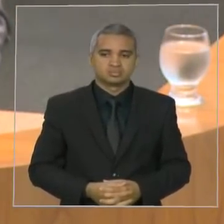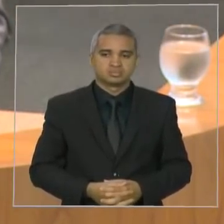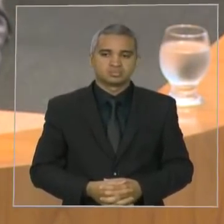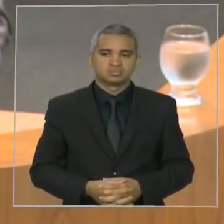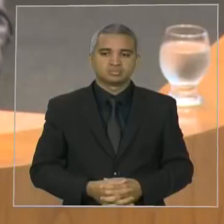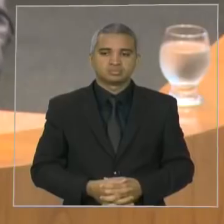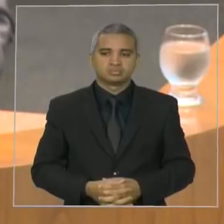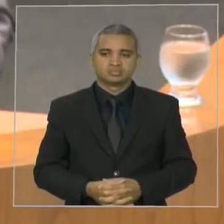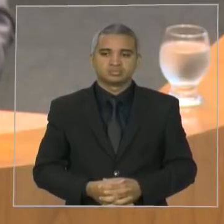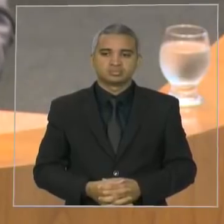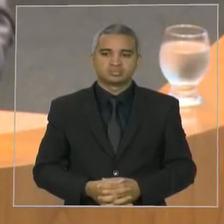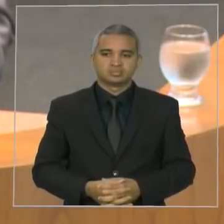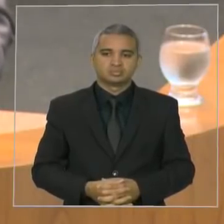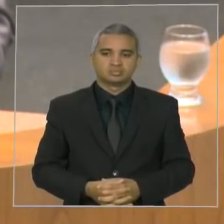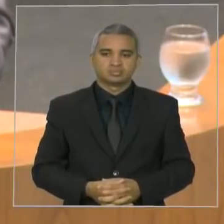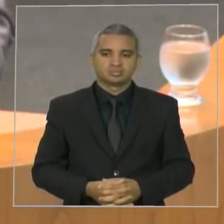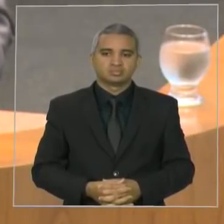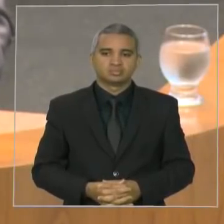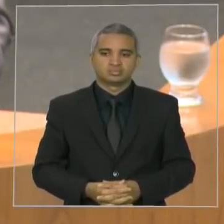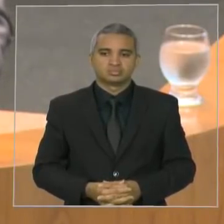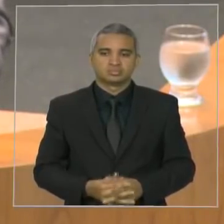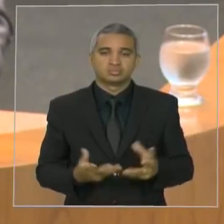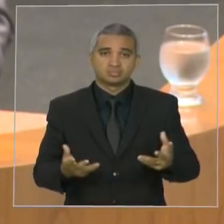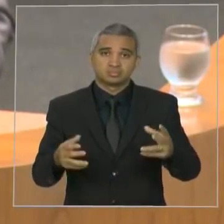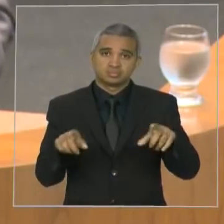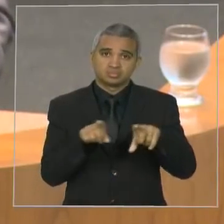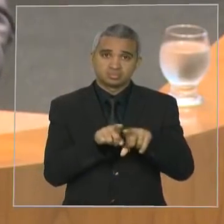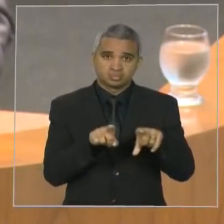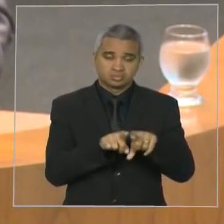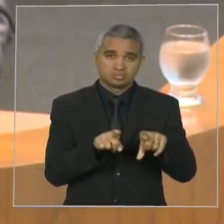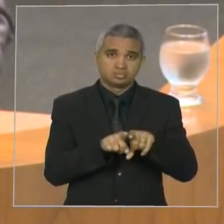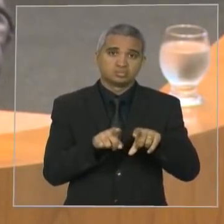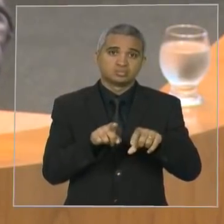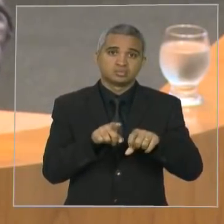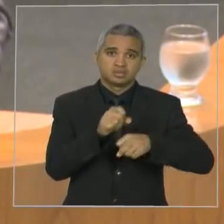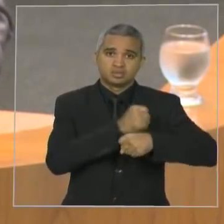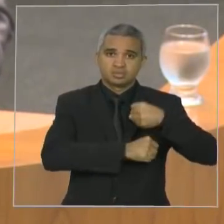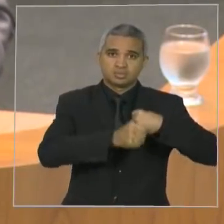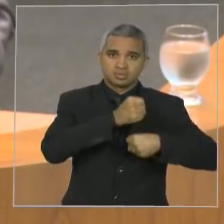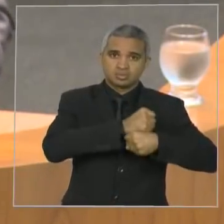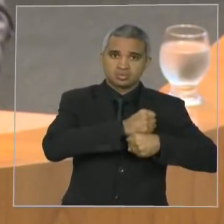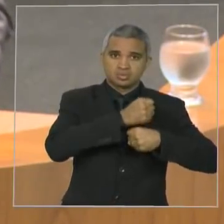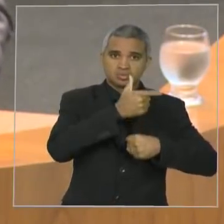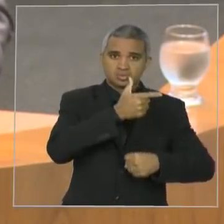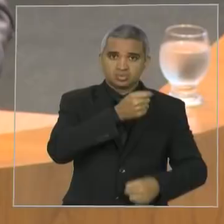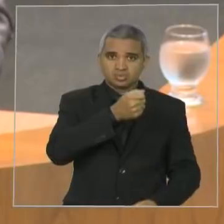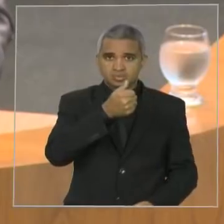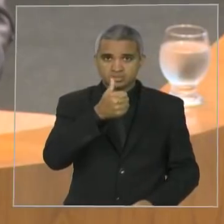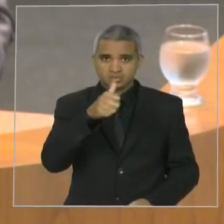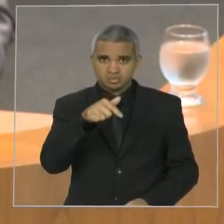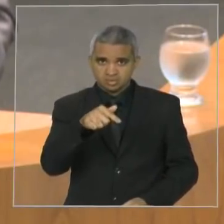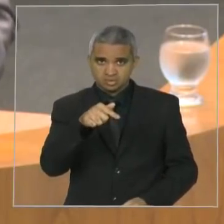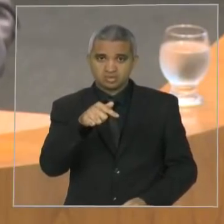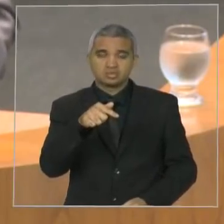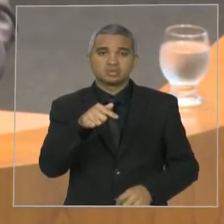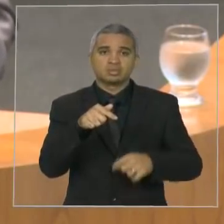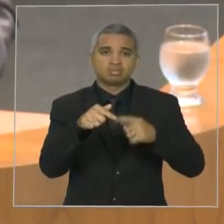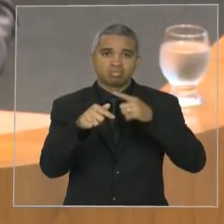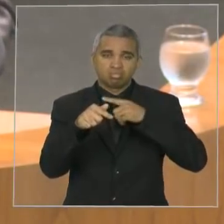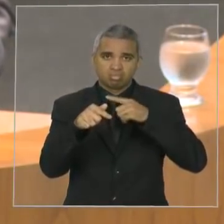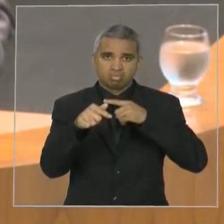para que se possa decretar uma isenção. Tem outros estados, tem o Acre, que é o